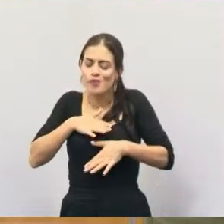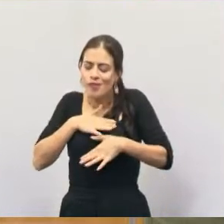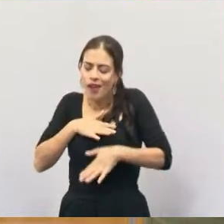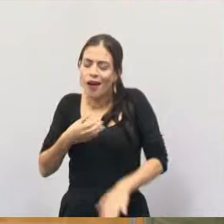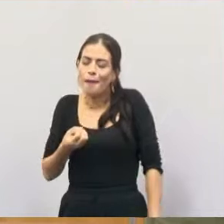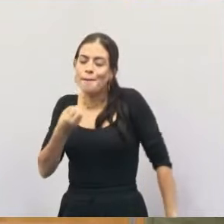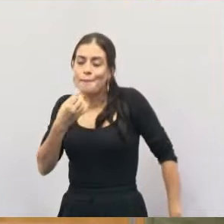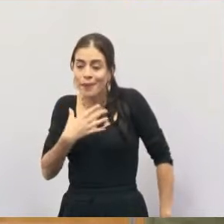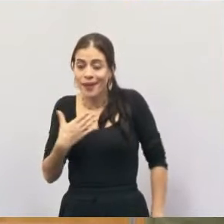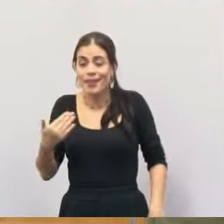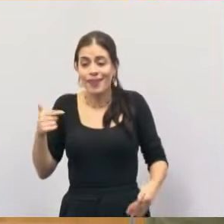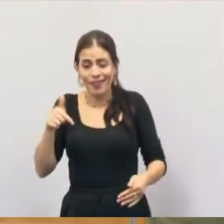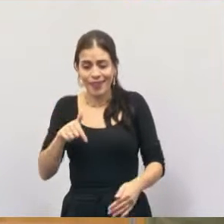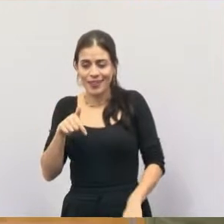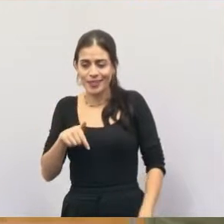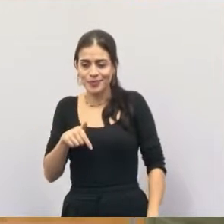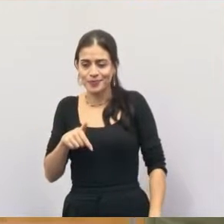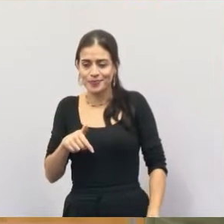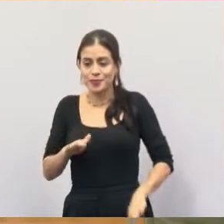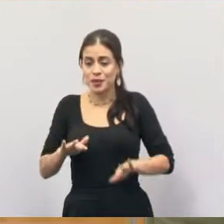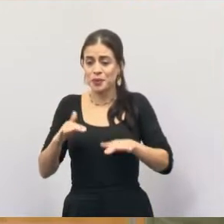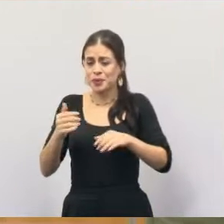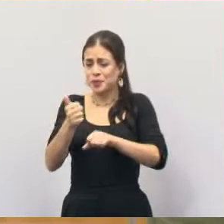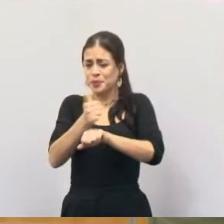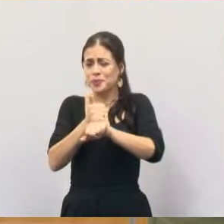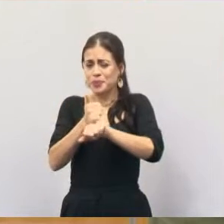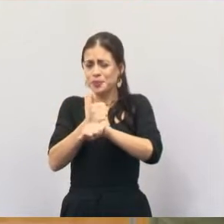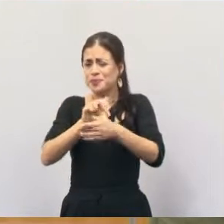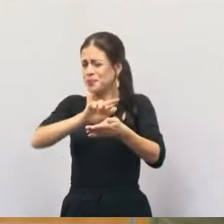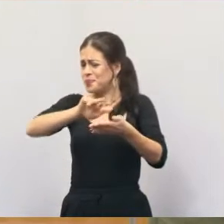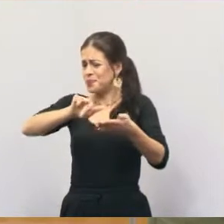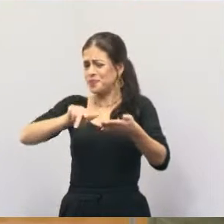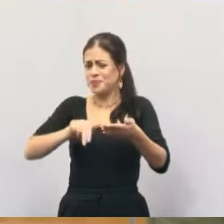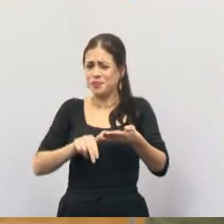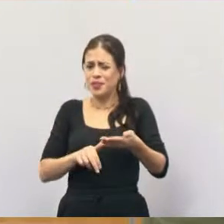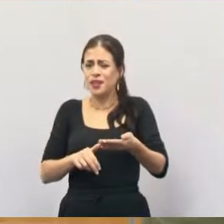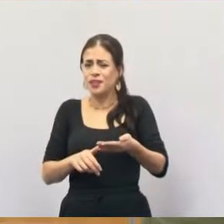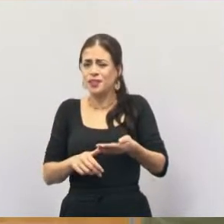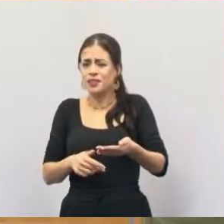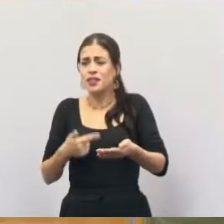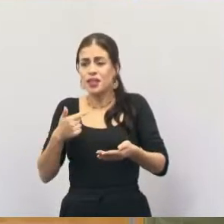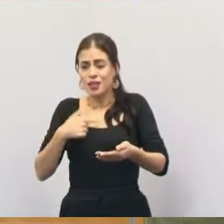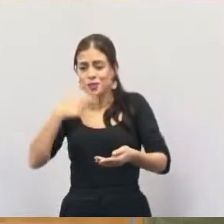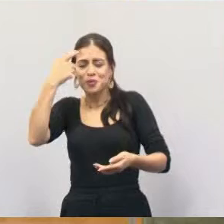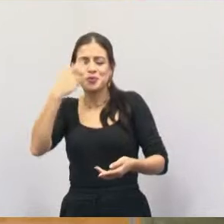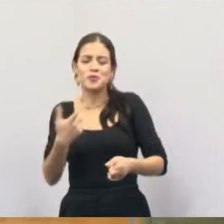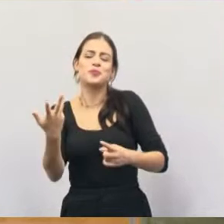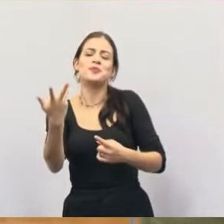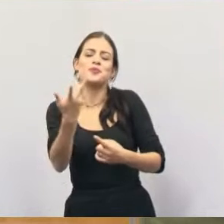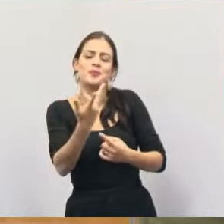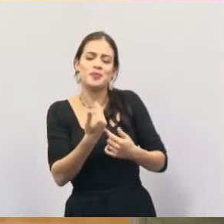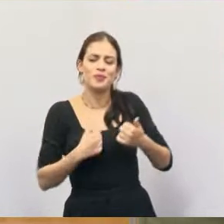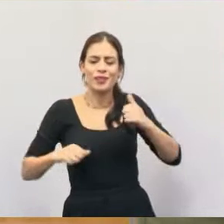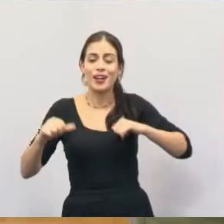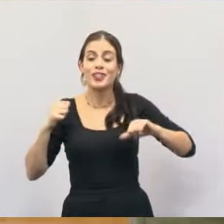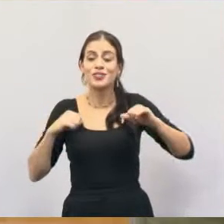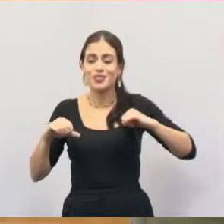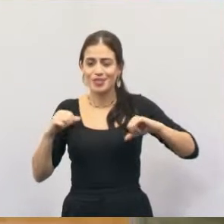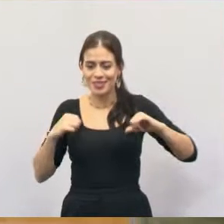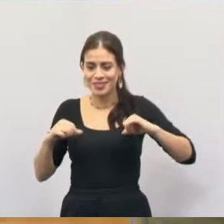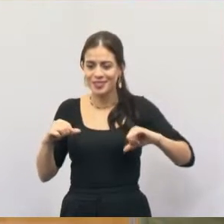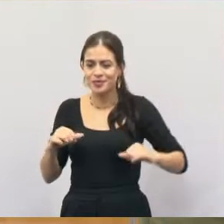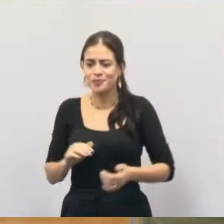minhas outras profissões, eu sou um artista fazendo aquilo que aprendi a fazer de outra forma. Nenhuma